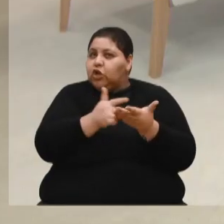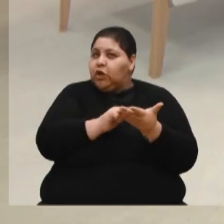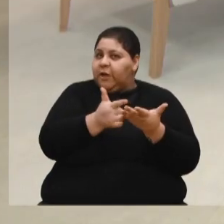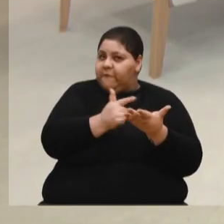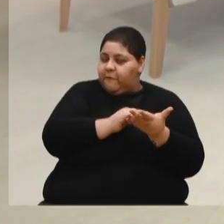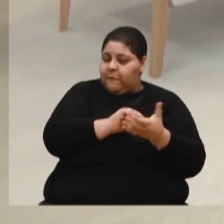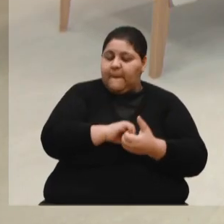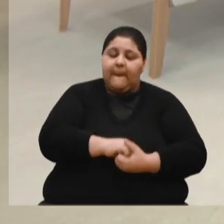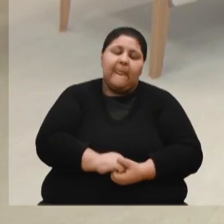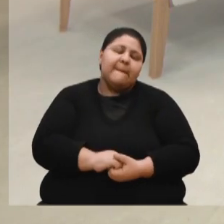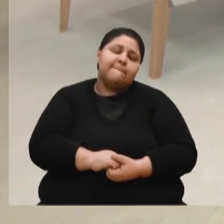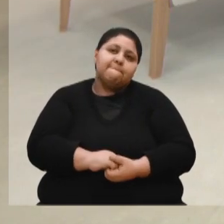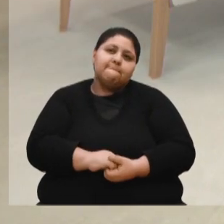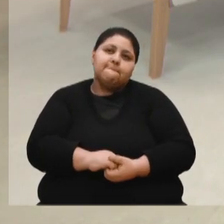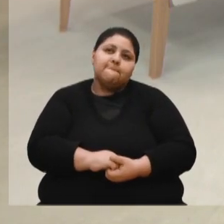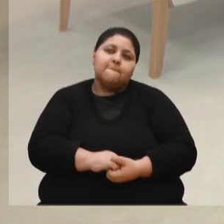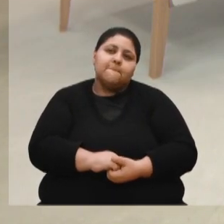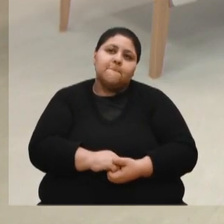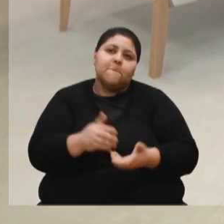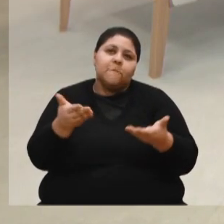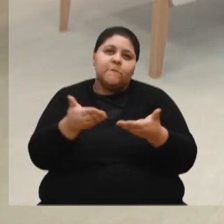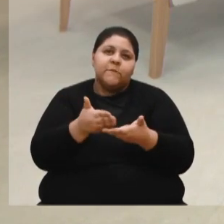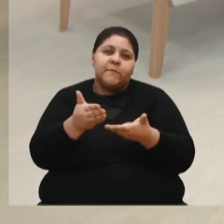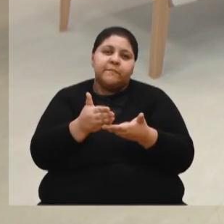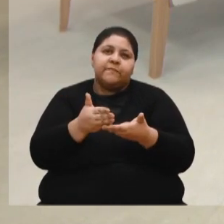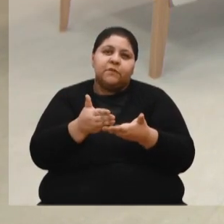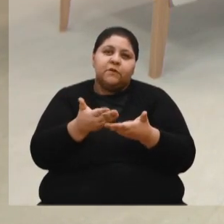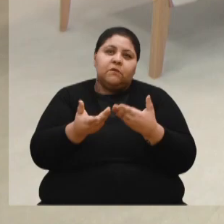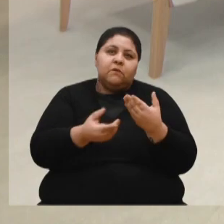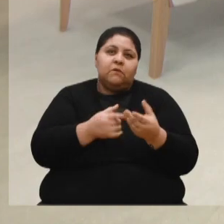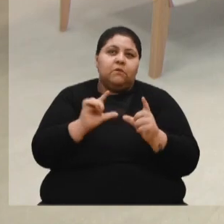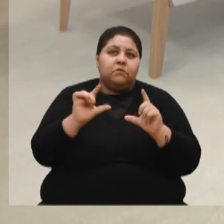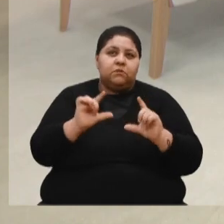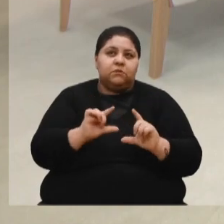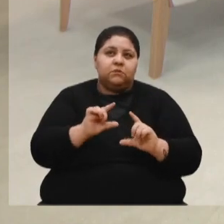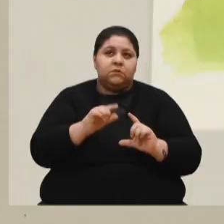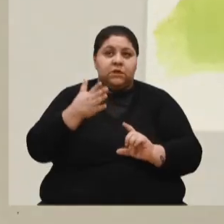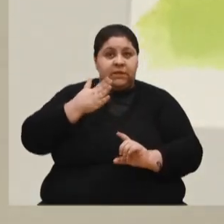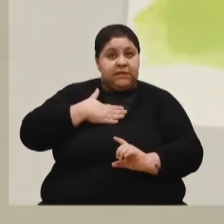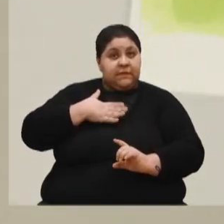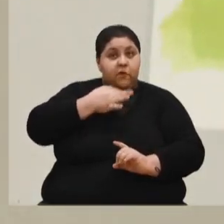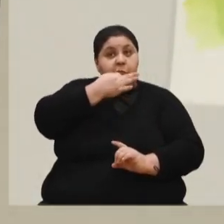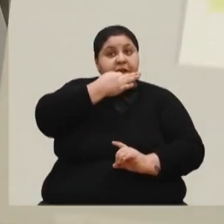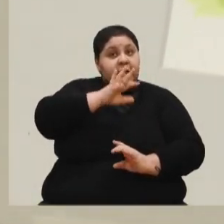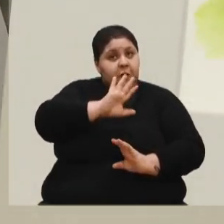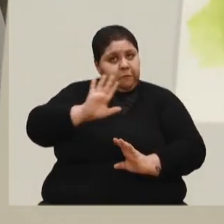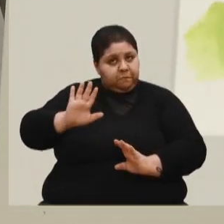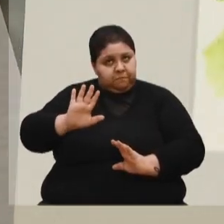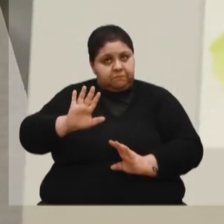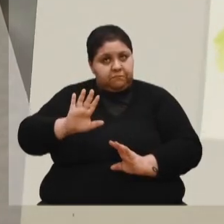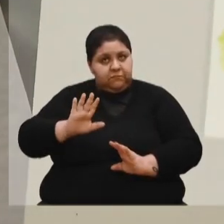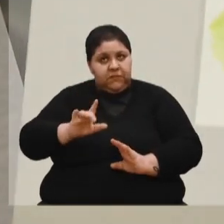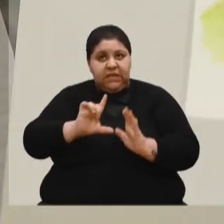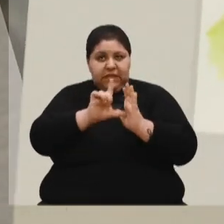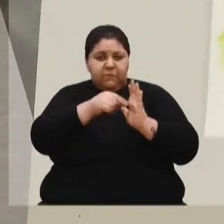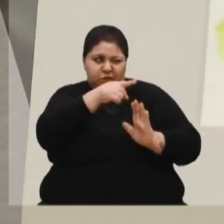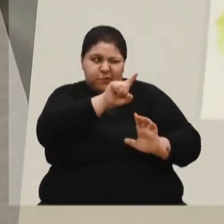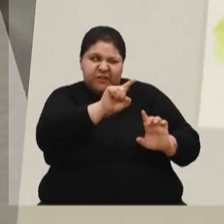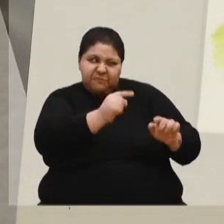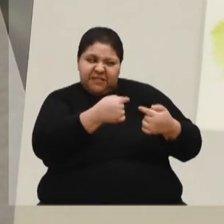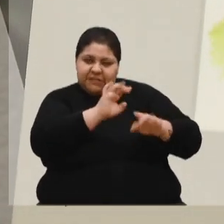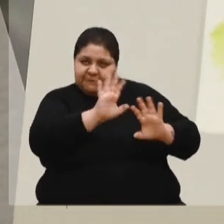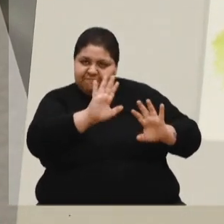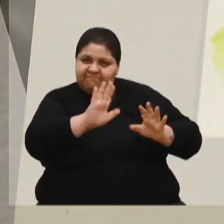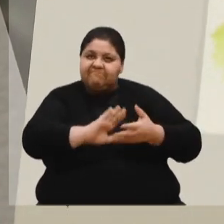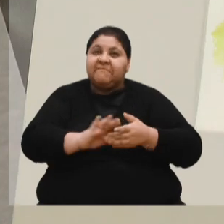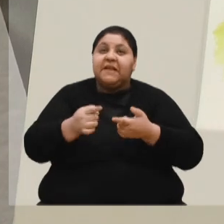né? Deixando de lado um pouco, esse é o meu olhar, né? O Décio pode me criticar aí, mas digamos